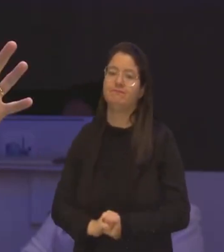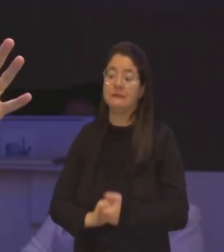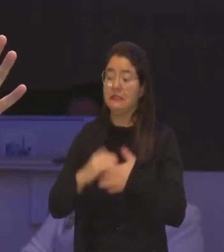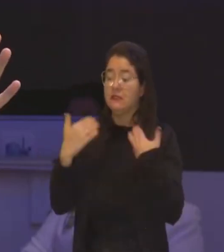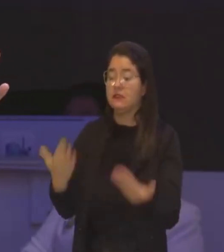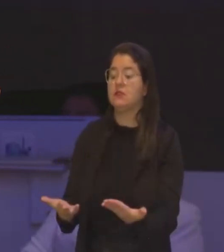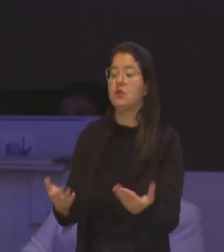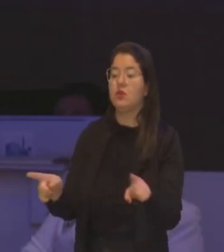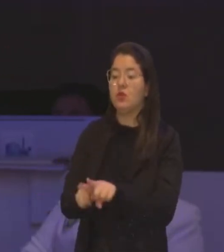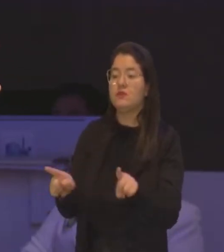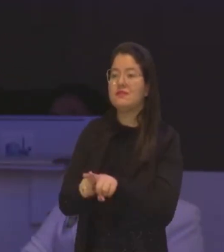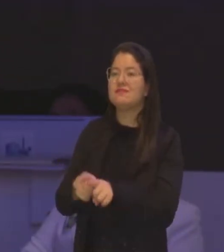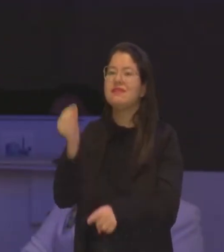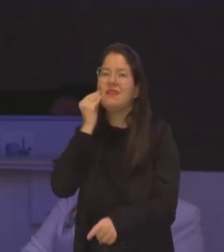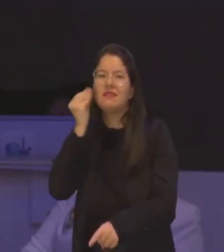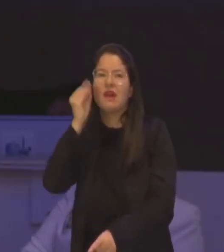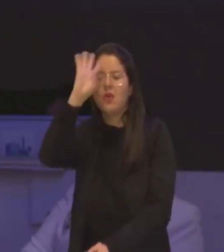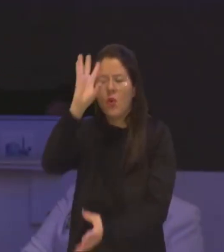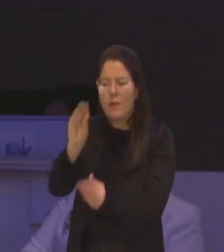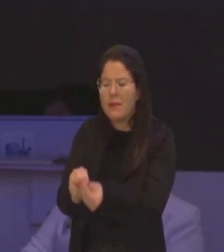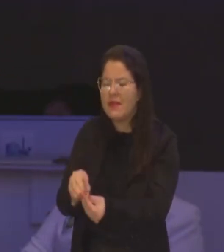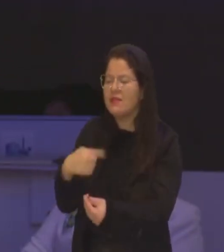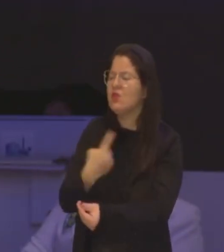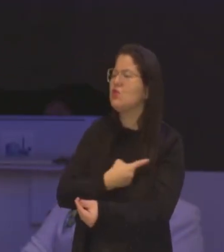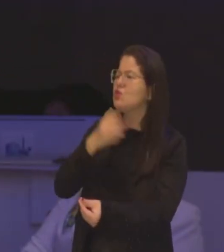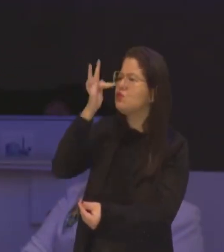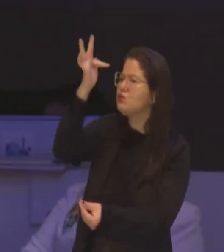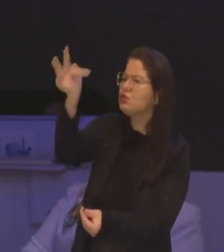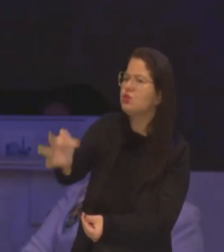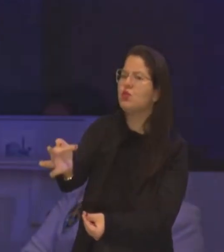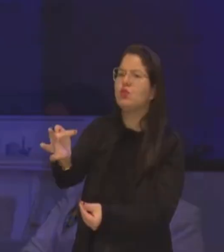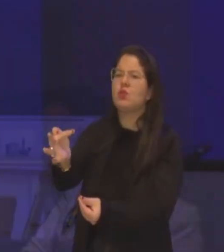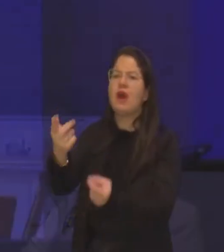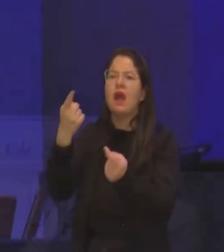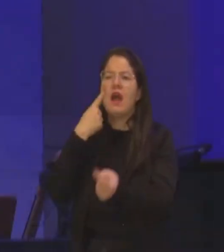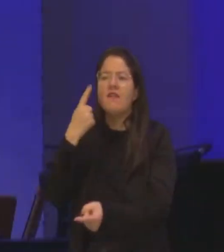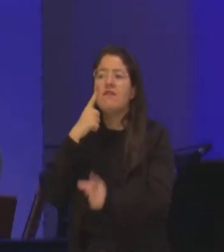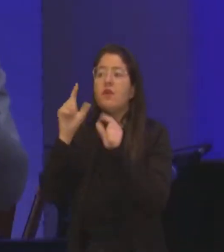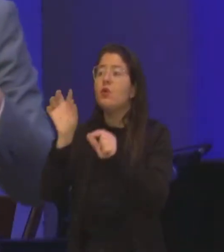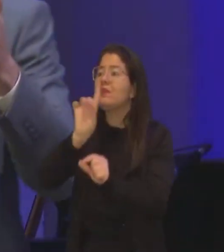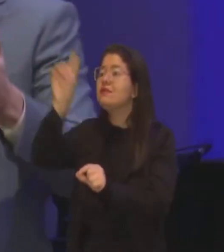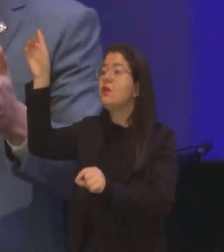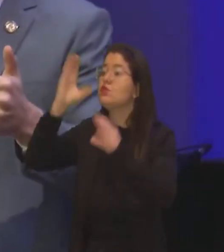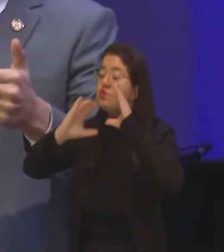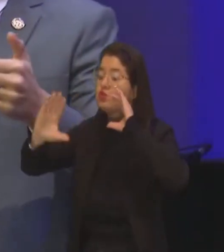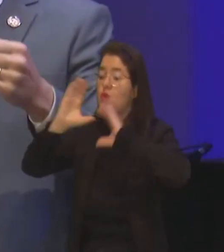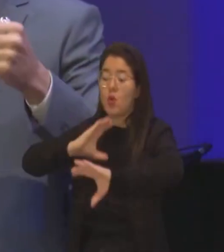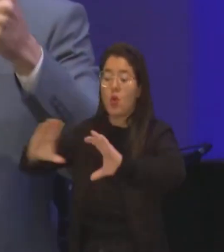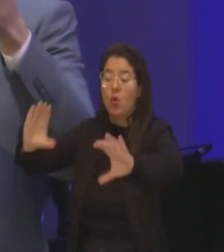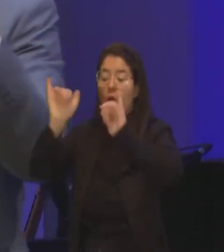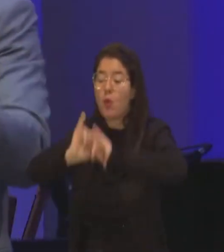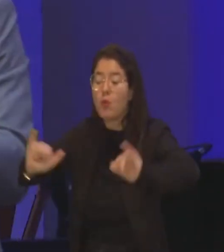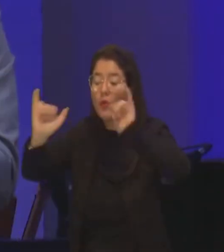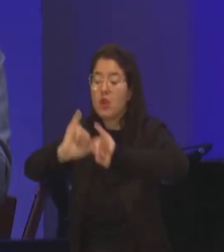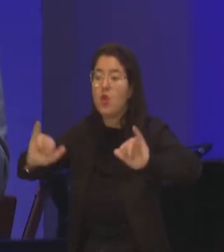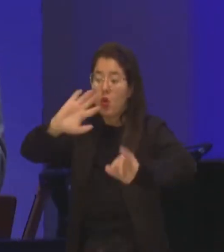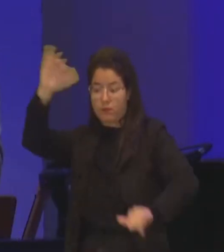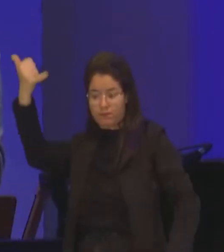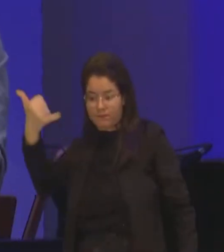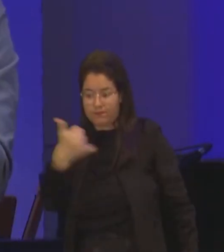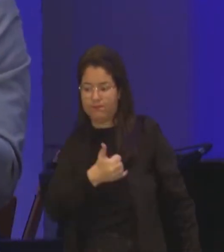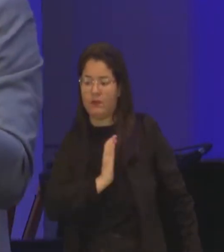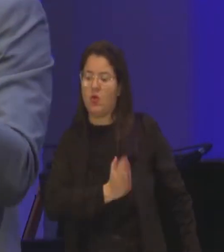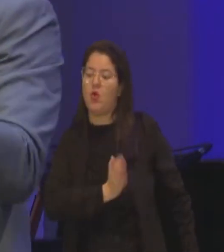ao olharmos e tentarmos compreender o nosso futuro, é olharmos aquilo que Deus tem comunicado a nós, ao nosso coração,